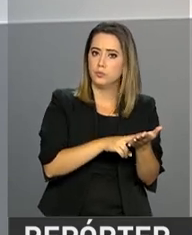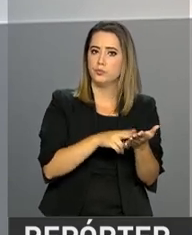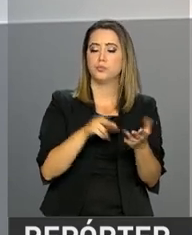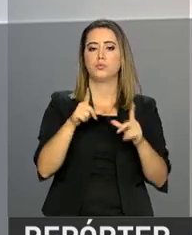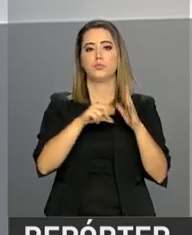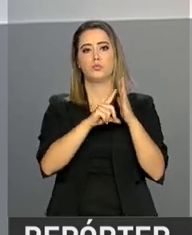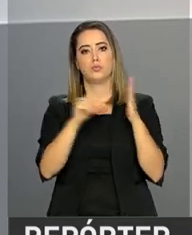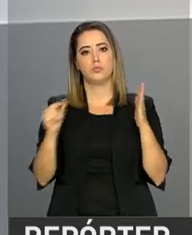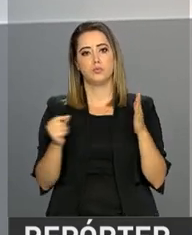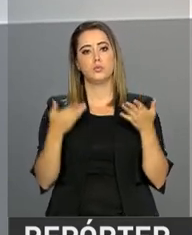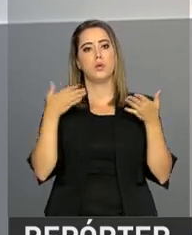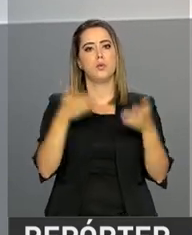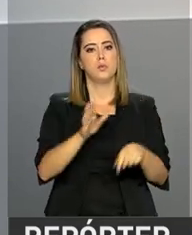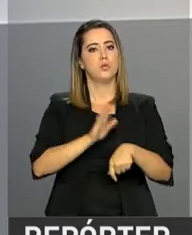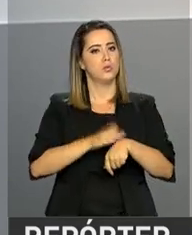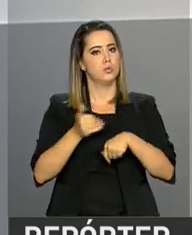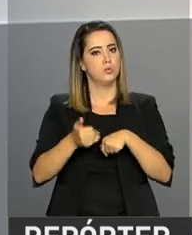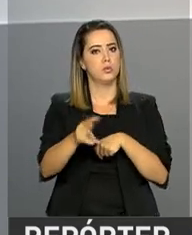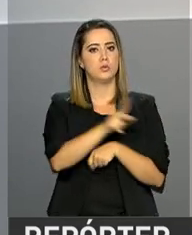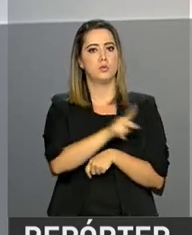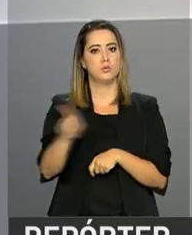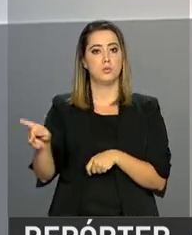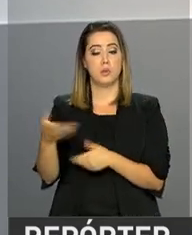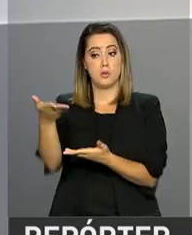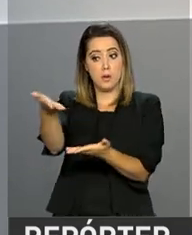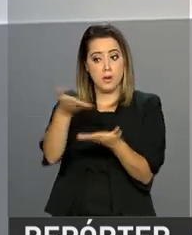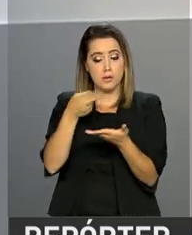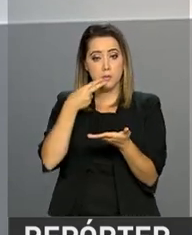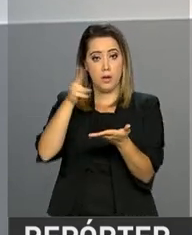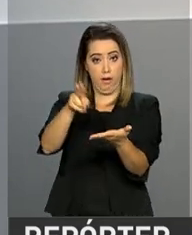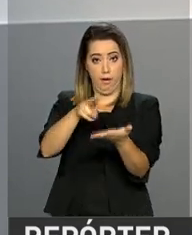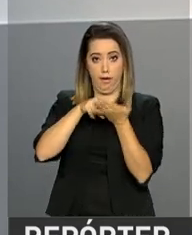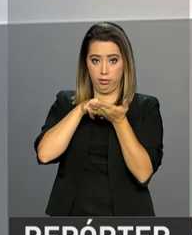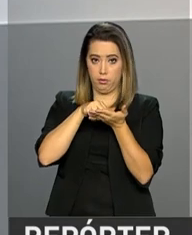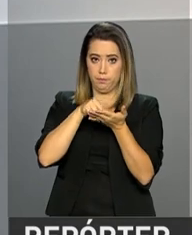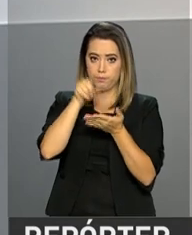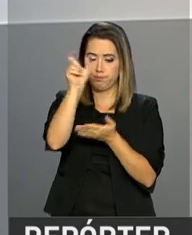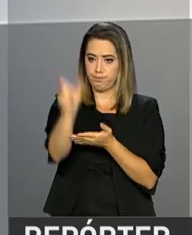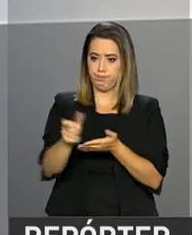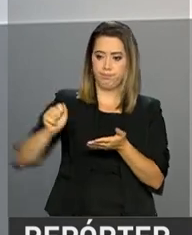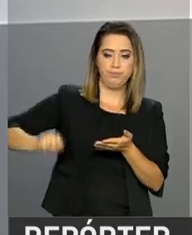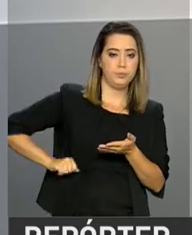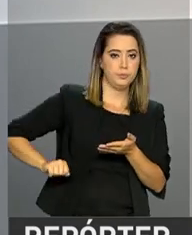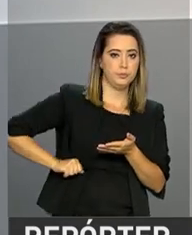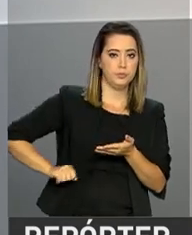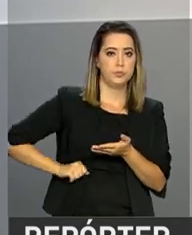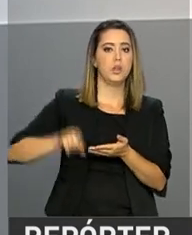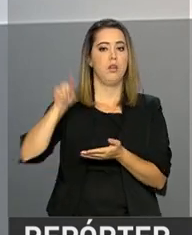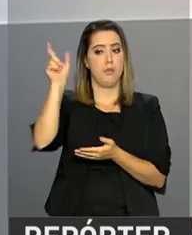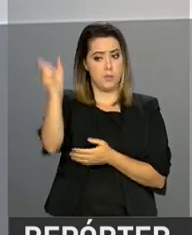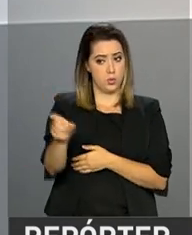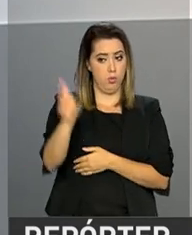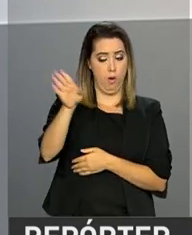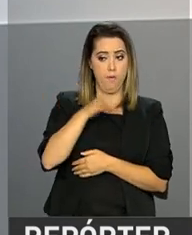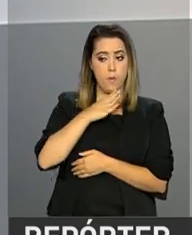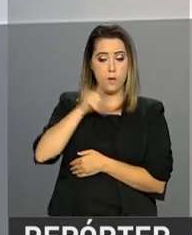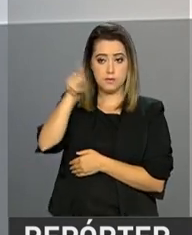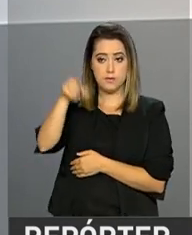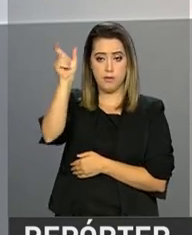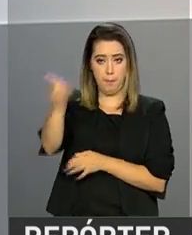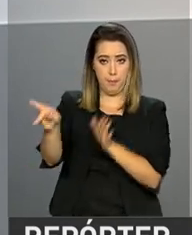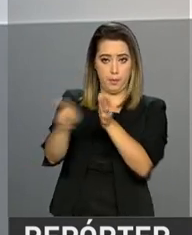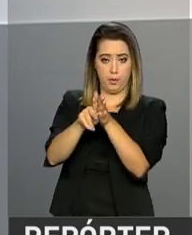planalto a partir do momento em que o presidente da república recebe a carta credencial de um embaixador esse diplomata é reconhecido oficialmente